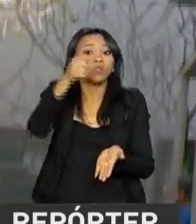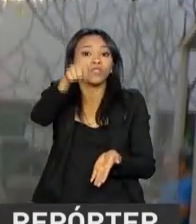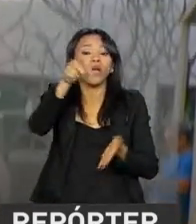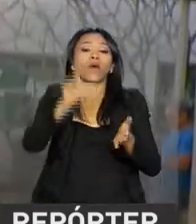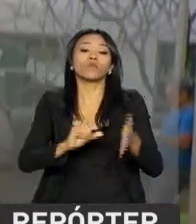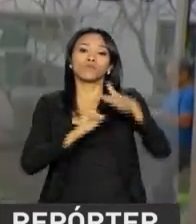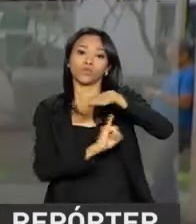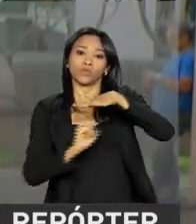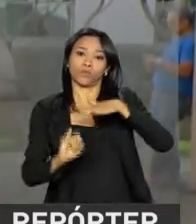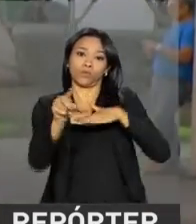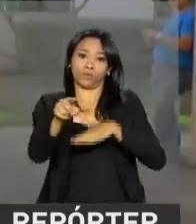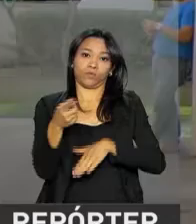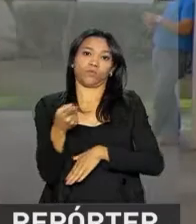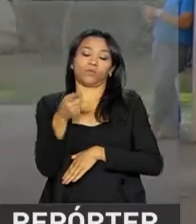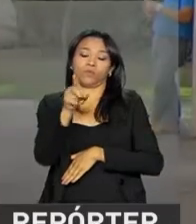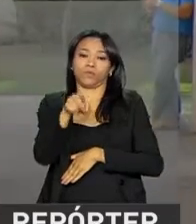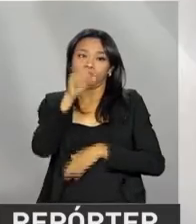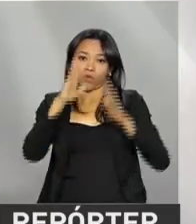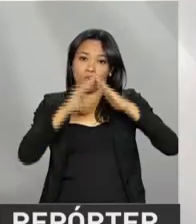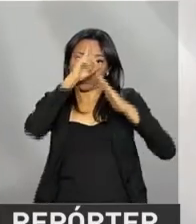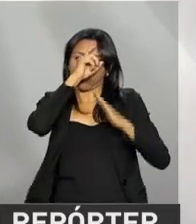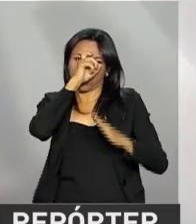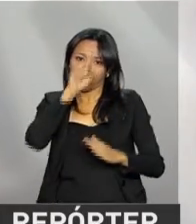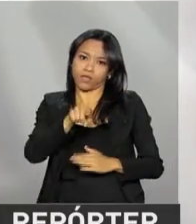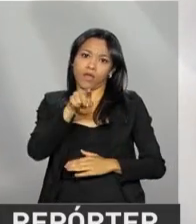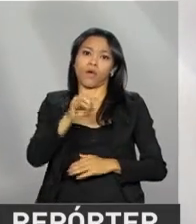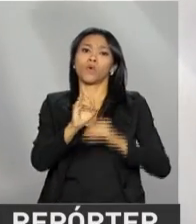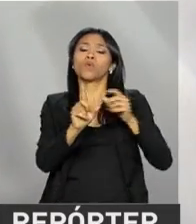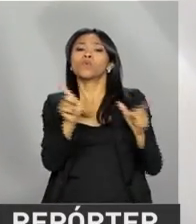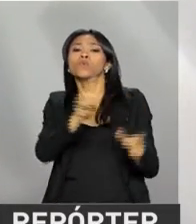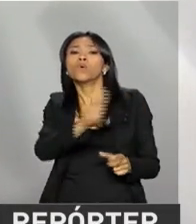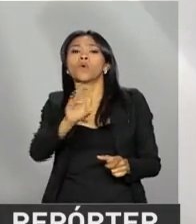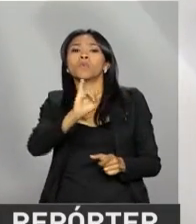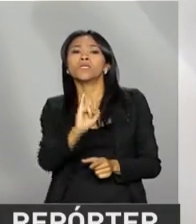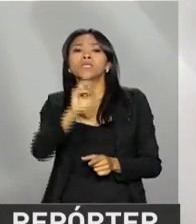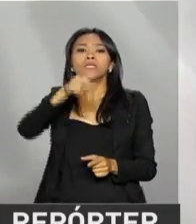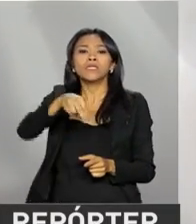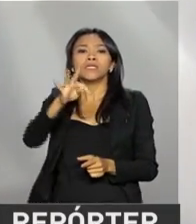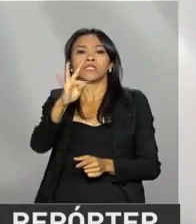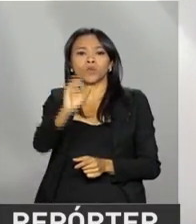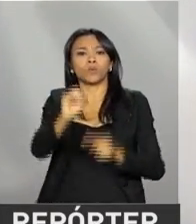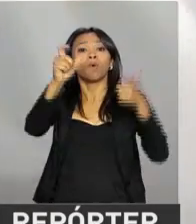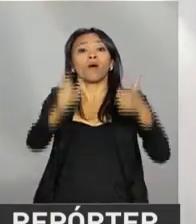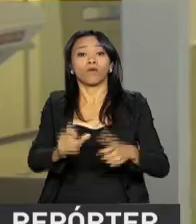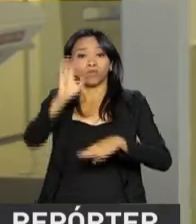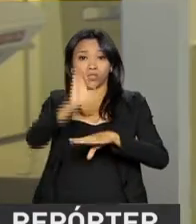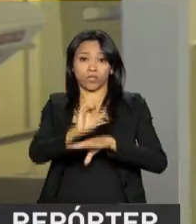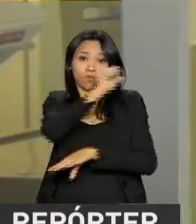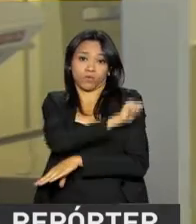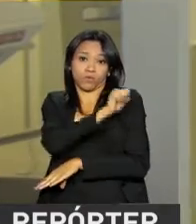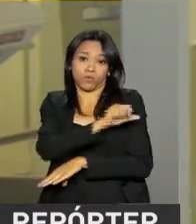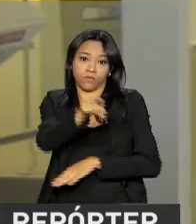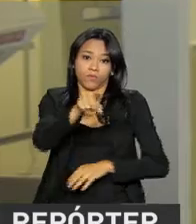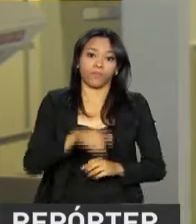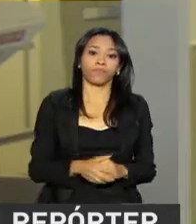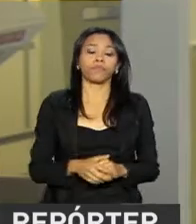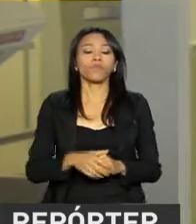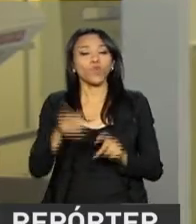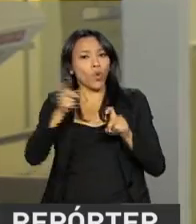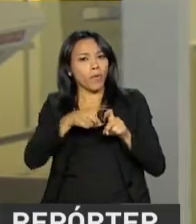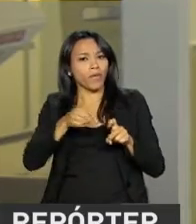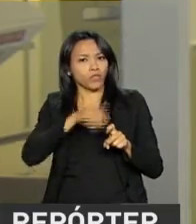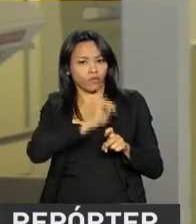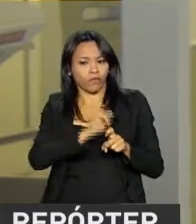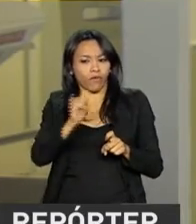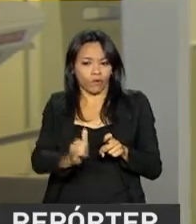Nacional de Traumatologia e Ortopedia, o INTO, unidade do Ministério da Saúde, no Rio de Janeiro. O ortopedista já até liberou